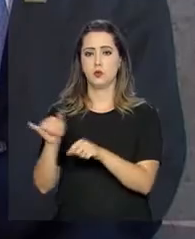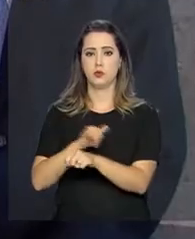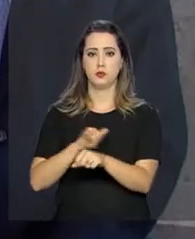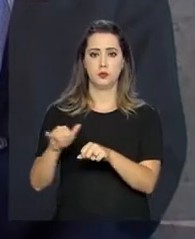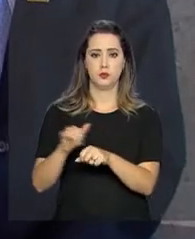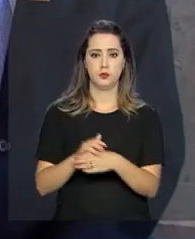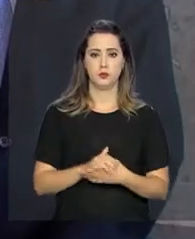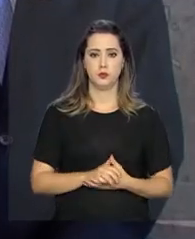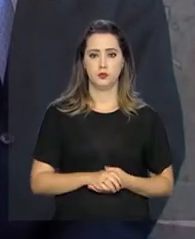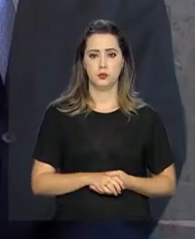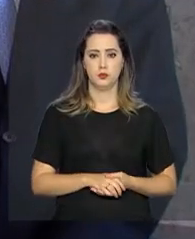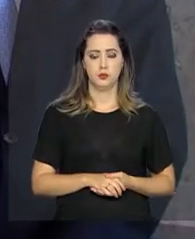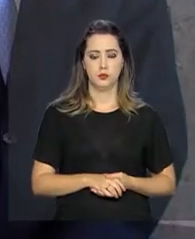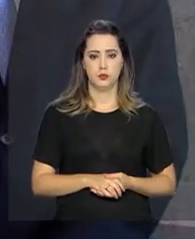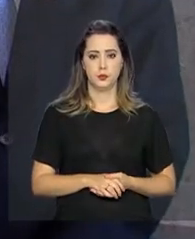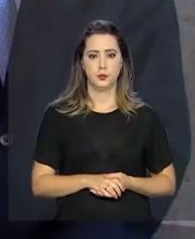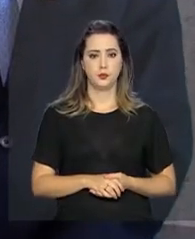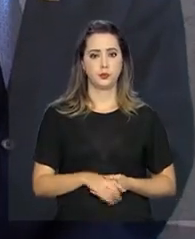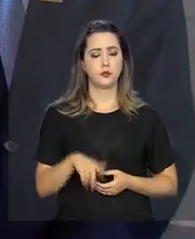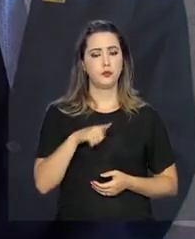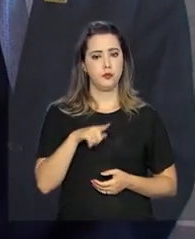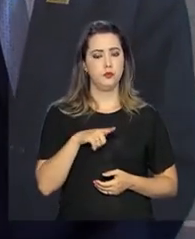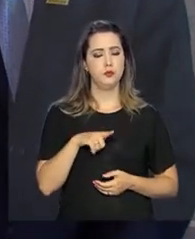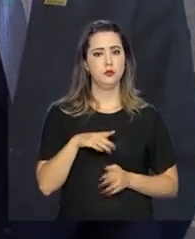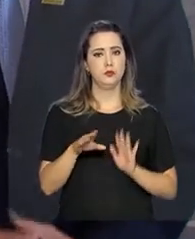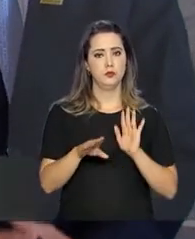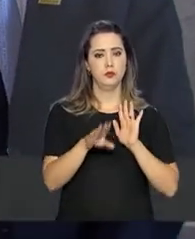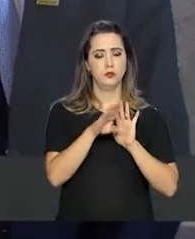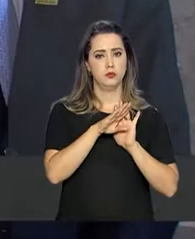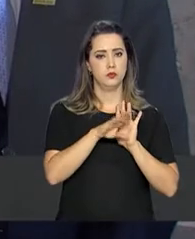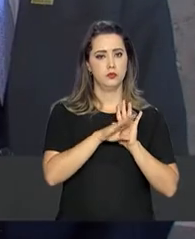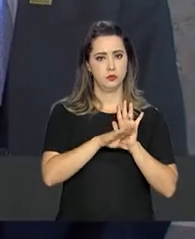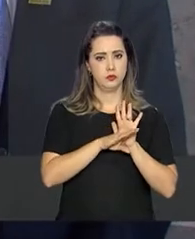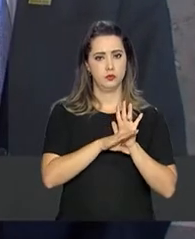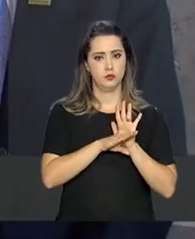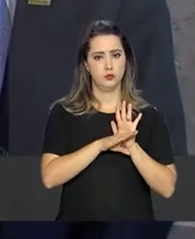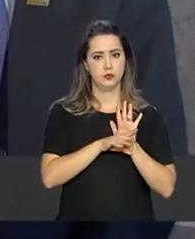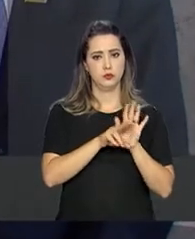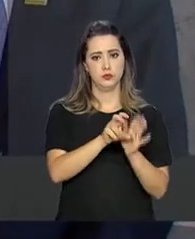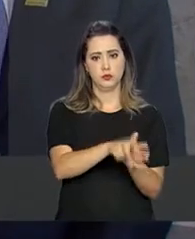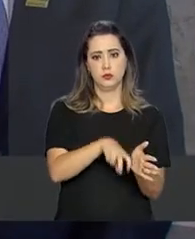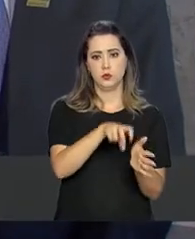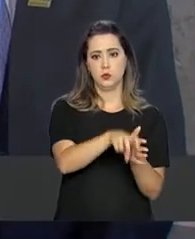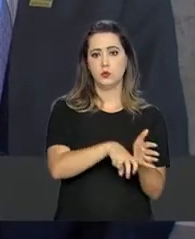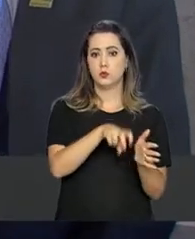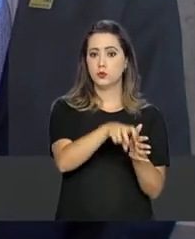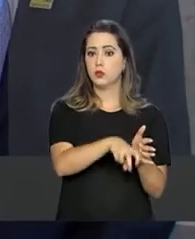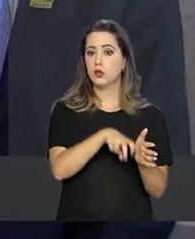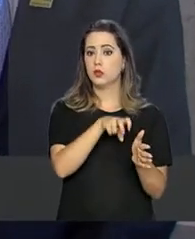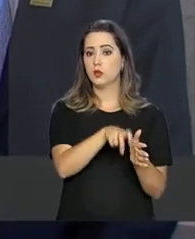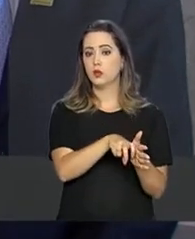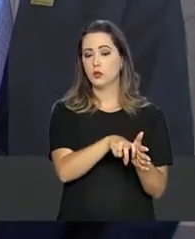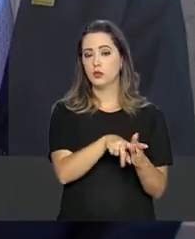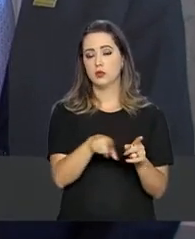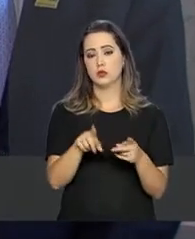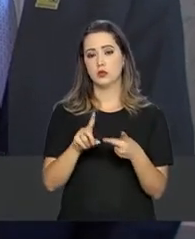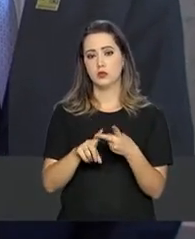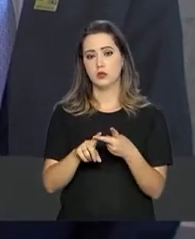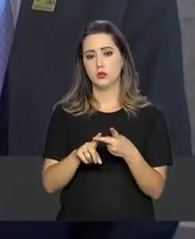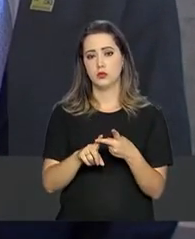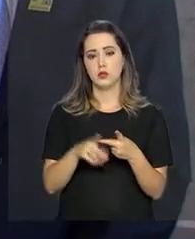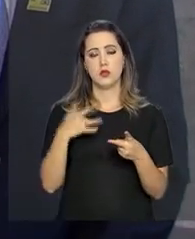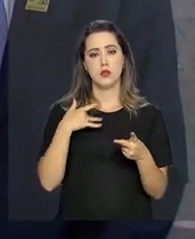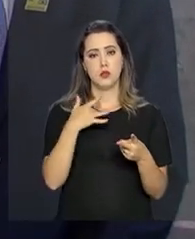estratégicos. Nós temos projetos na área do agronegócio, inovação no agronegócio,